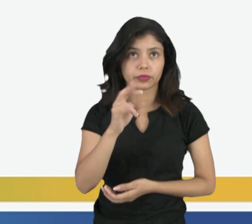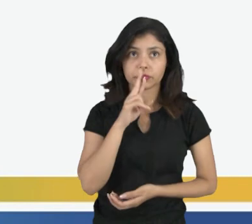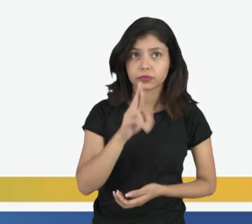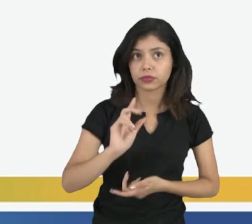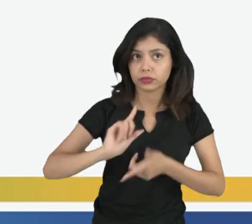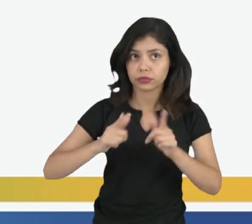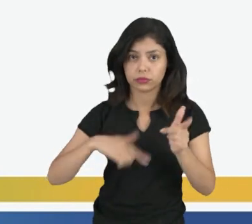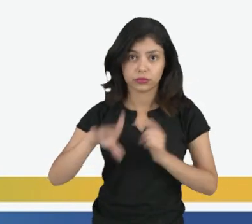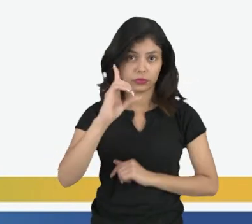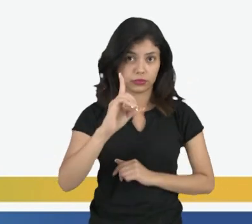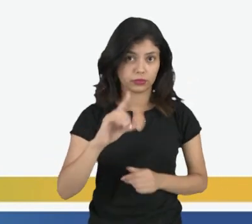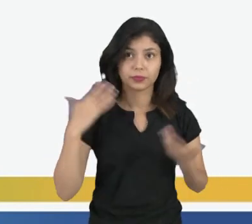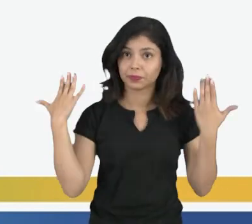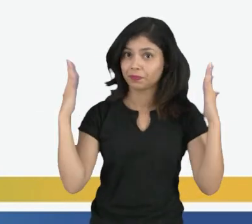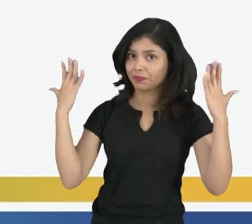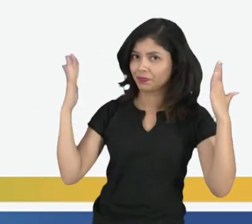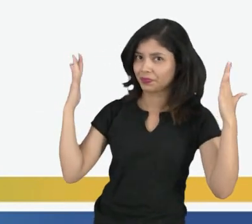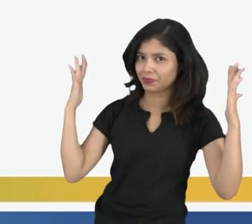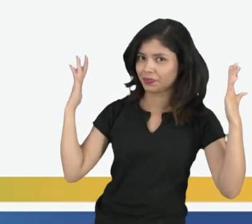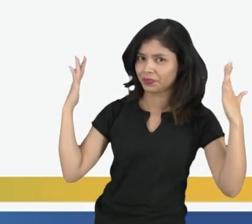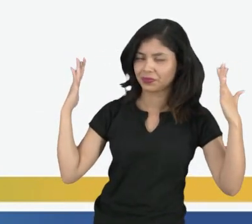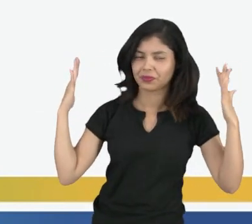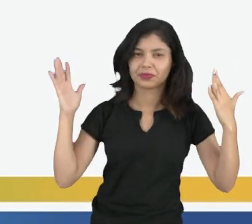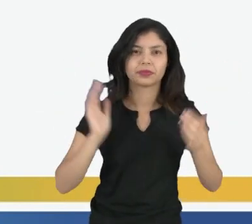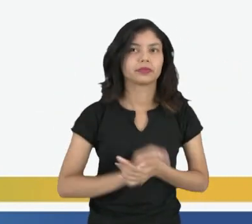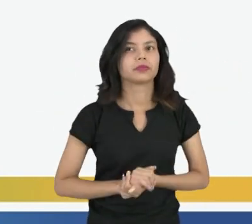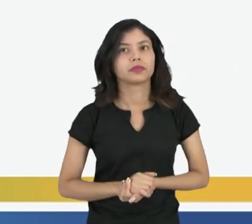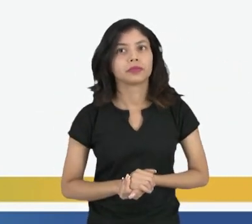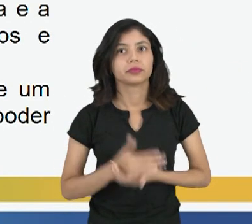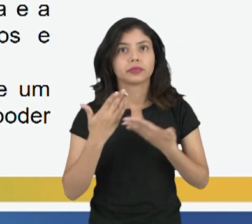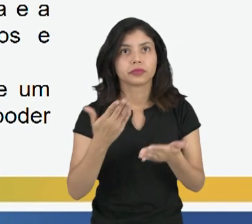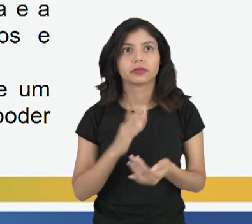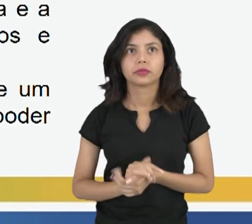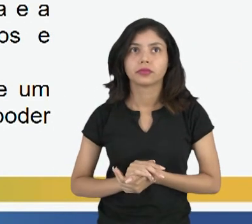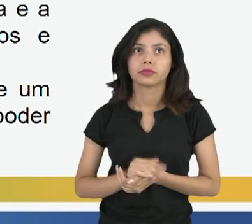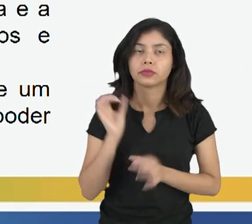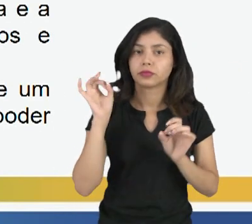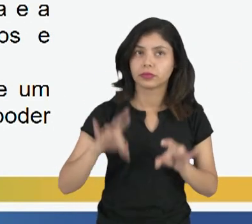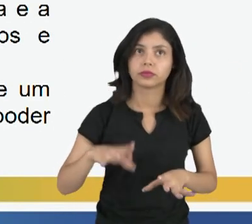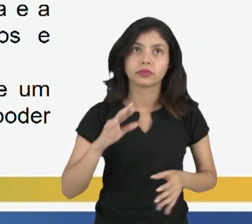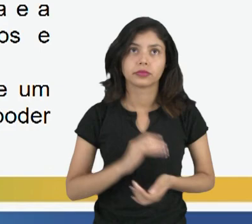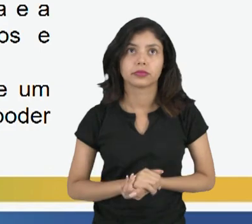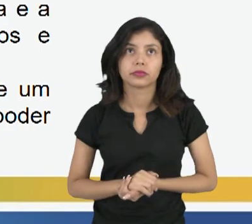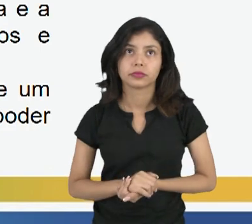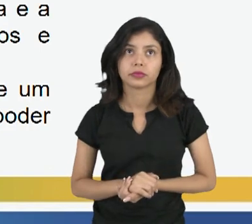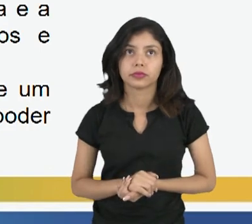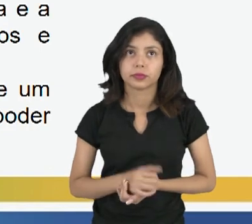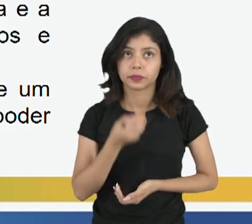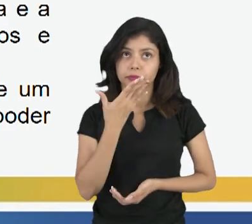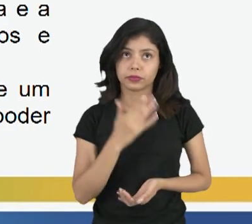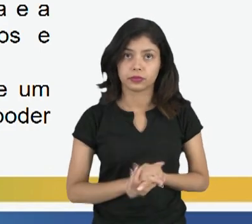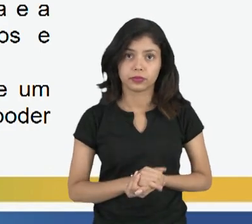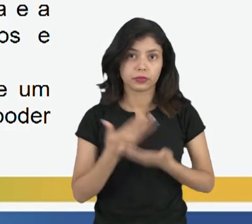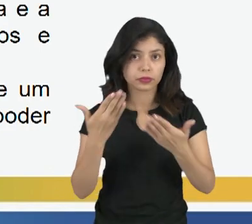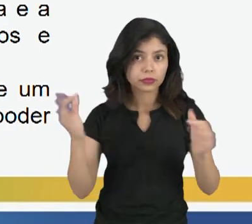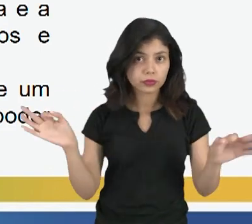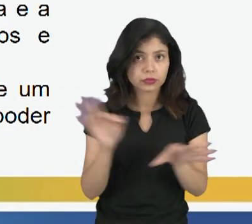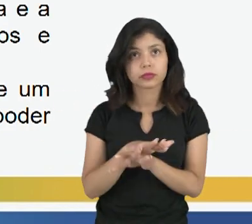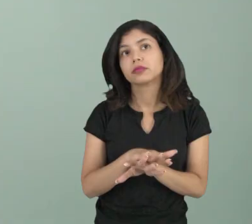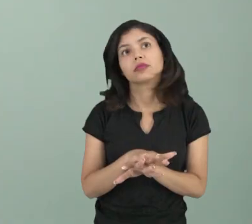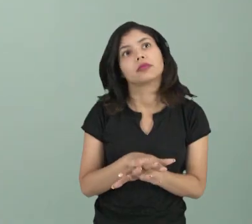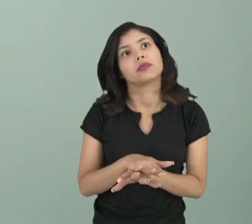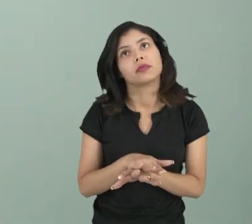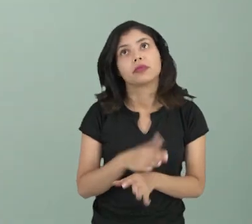se você respondeu que a letra B estado Tá certo e os para a nossa última com isso